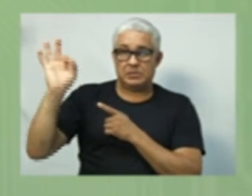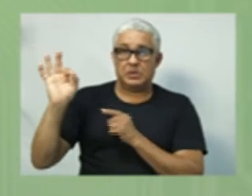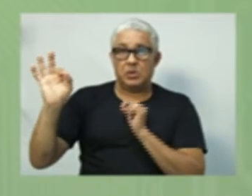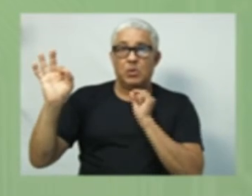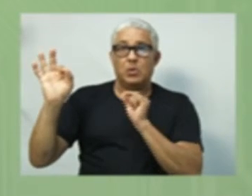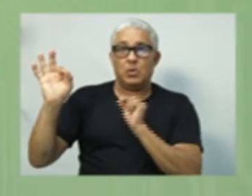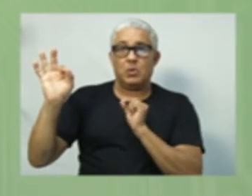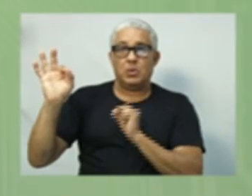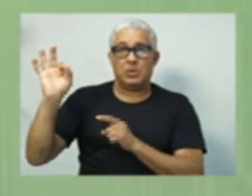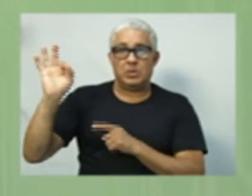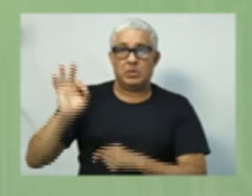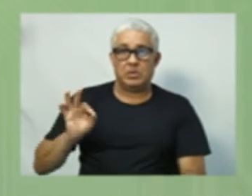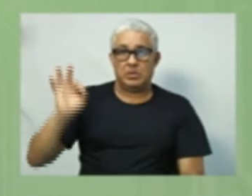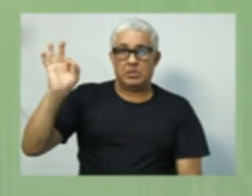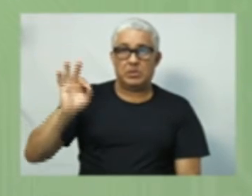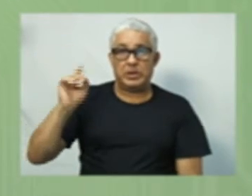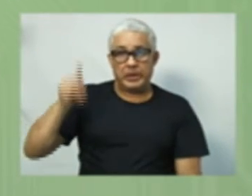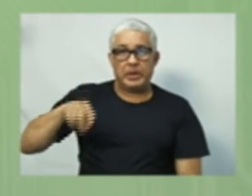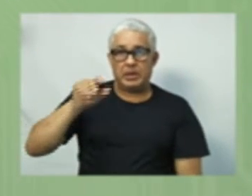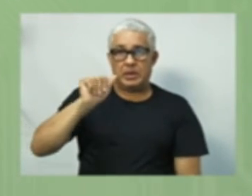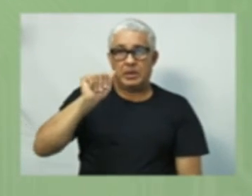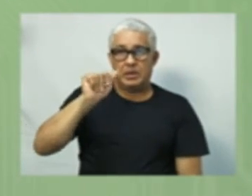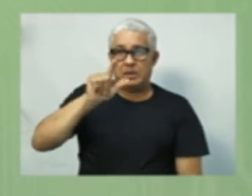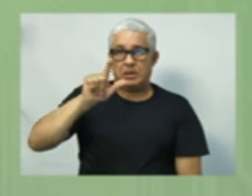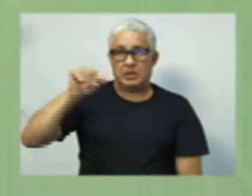Da alíquota.